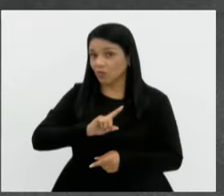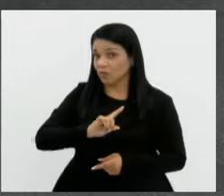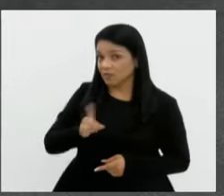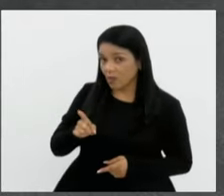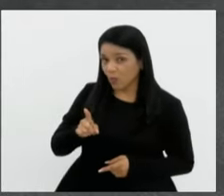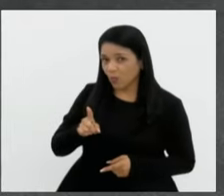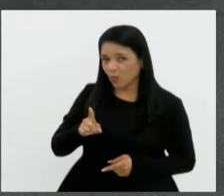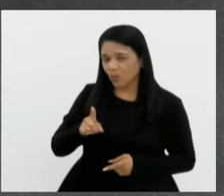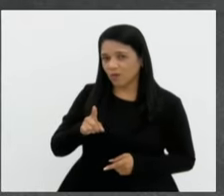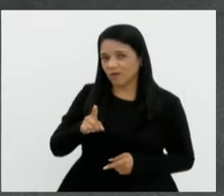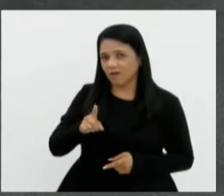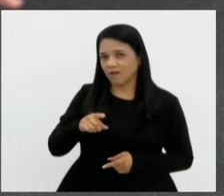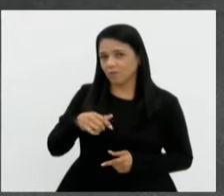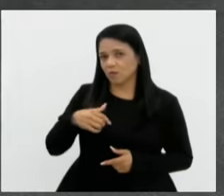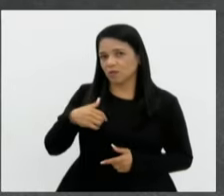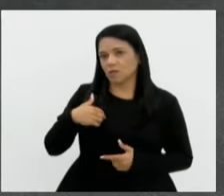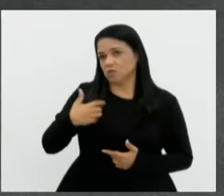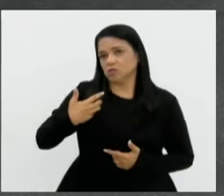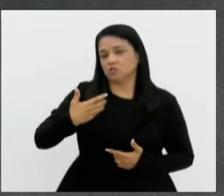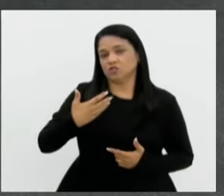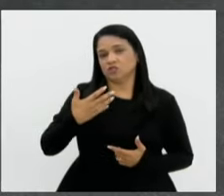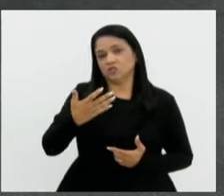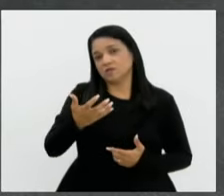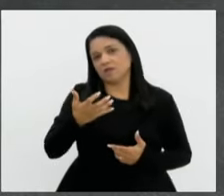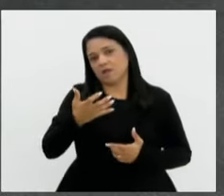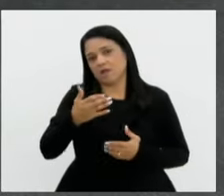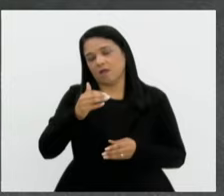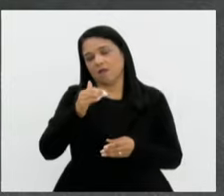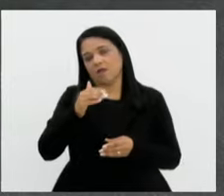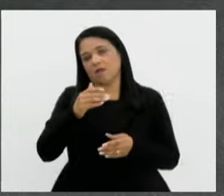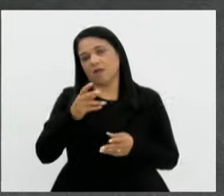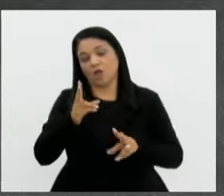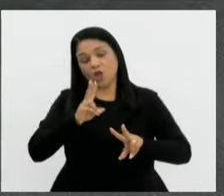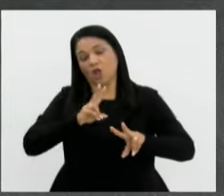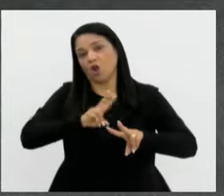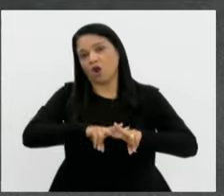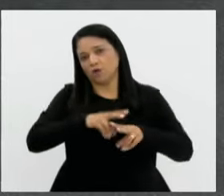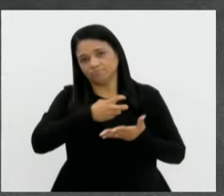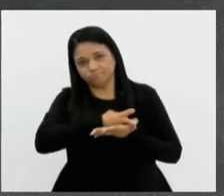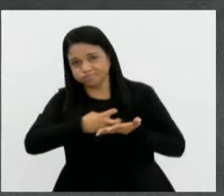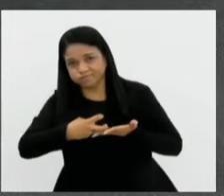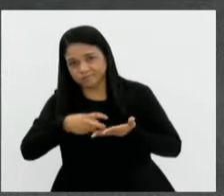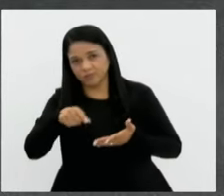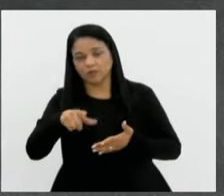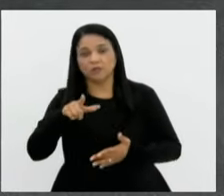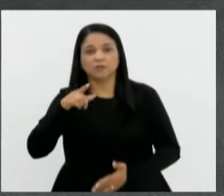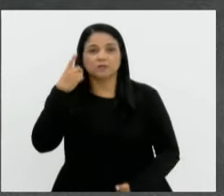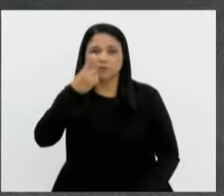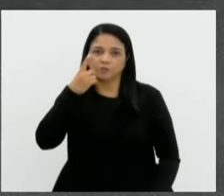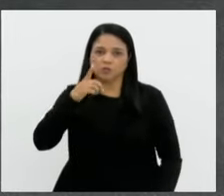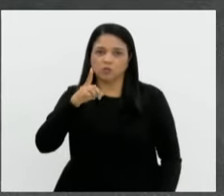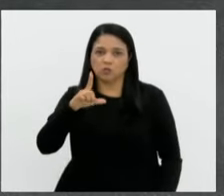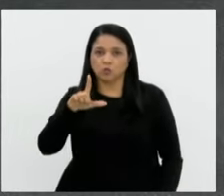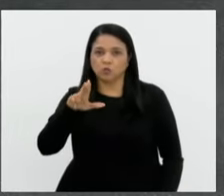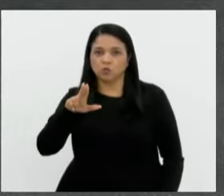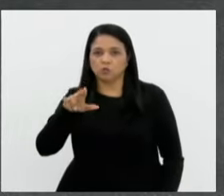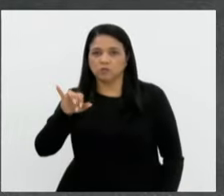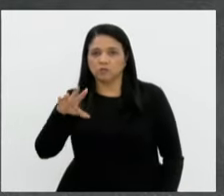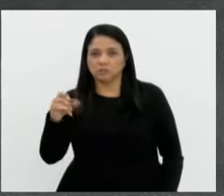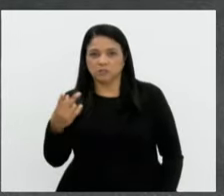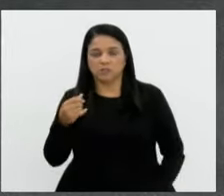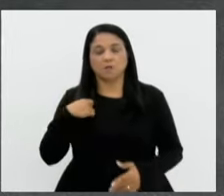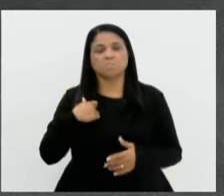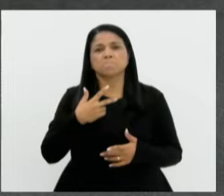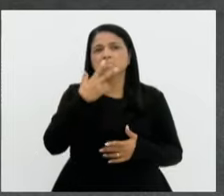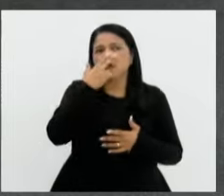condenar previamente a deputada Lucinha. Não é porque queremos dizer que a deputada Lucinha está envolvida com aquilo que apresenta